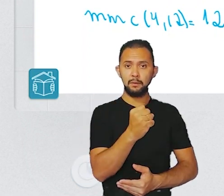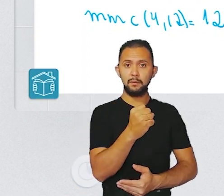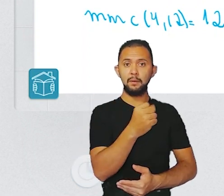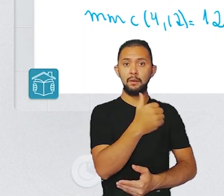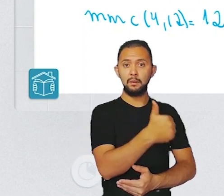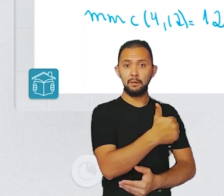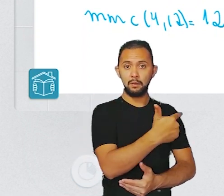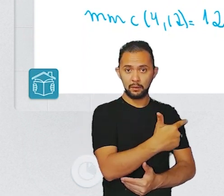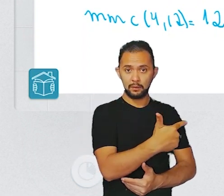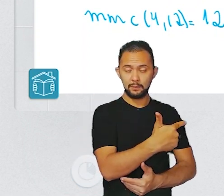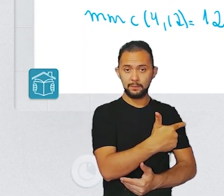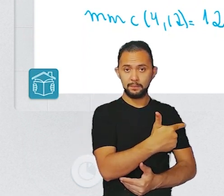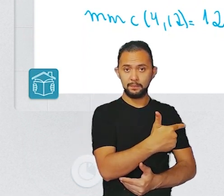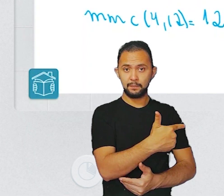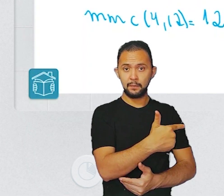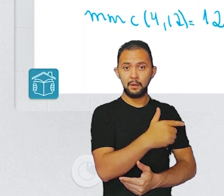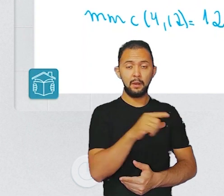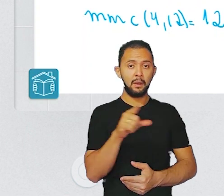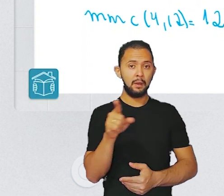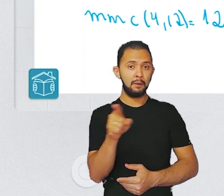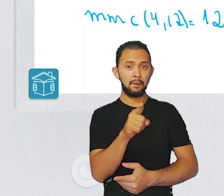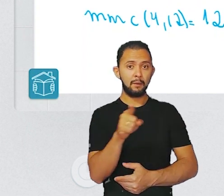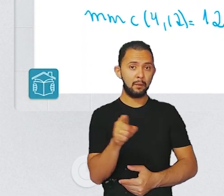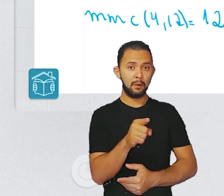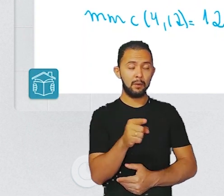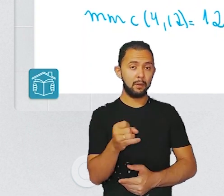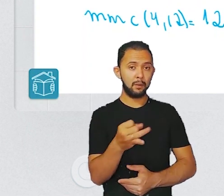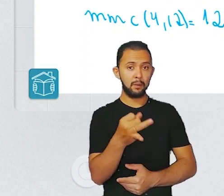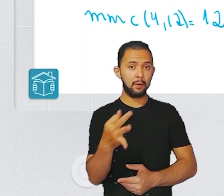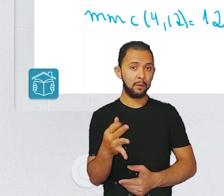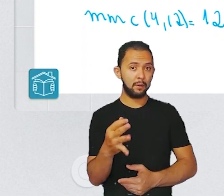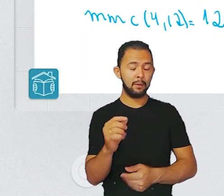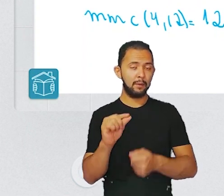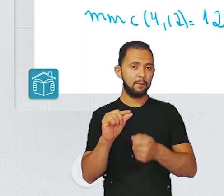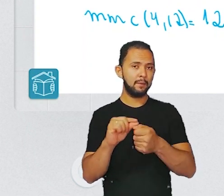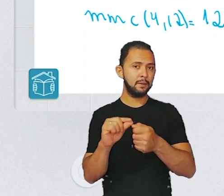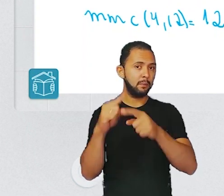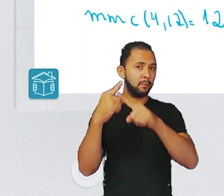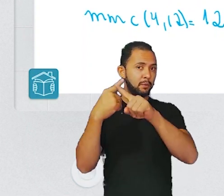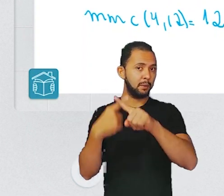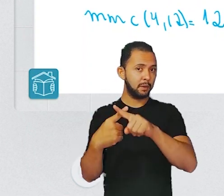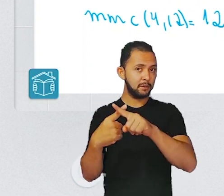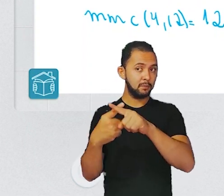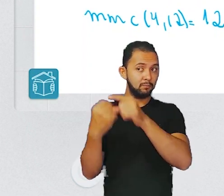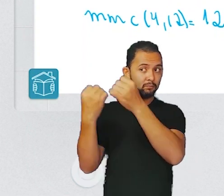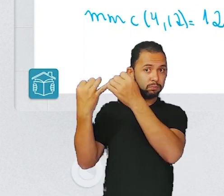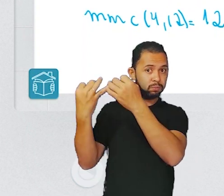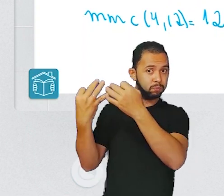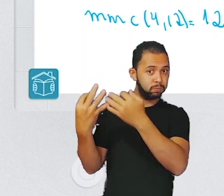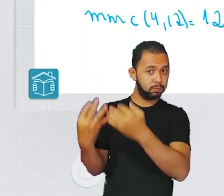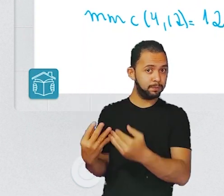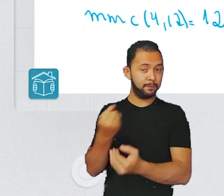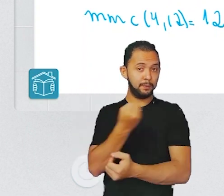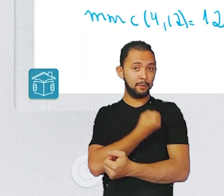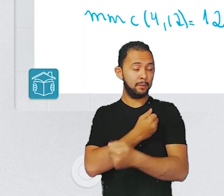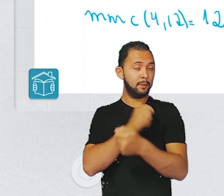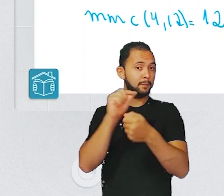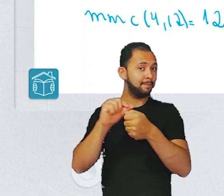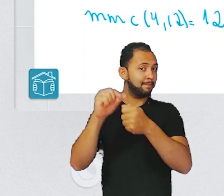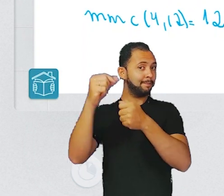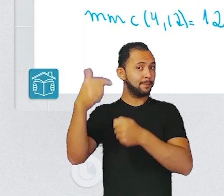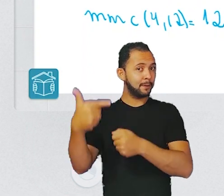e 12 é igual à multiplicação de todos esses números. Ou seja, é 2